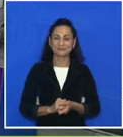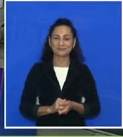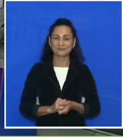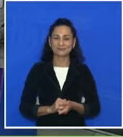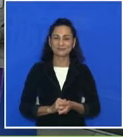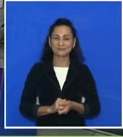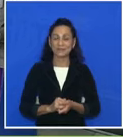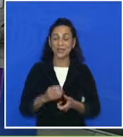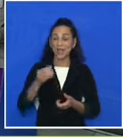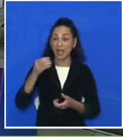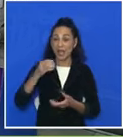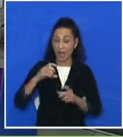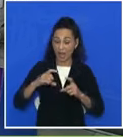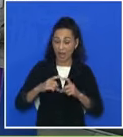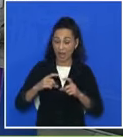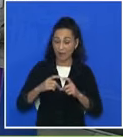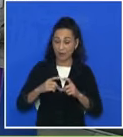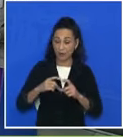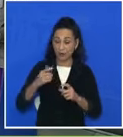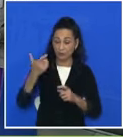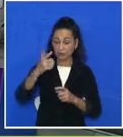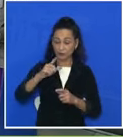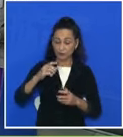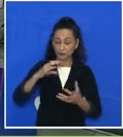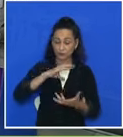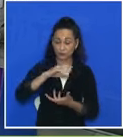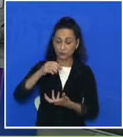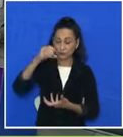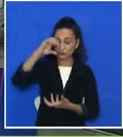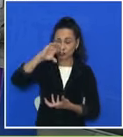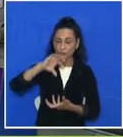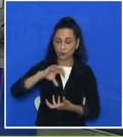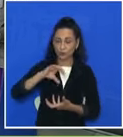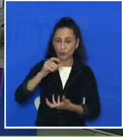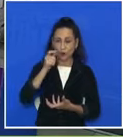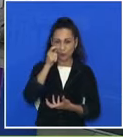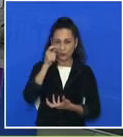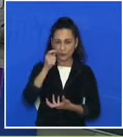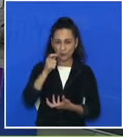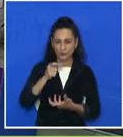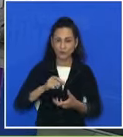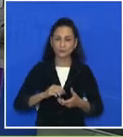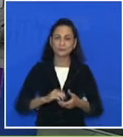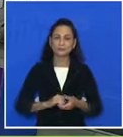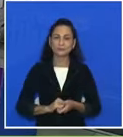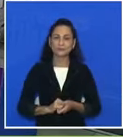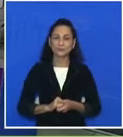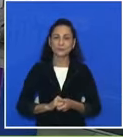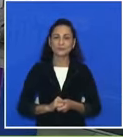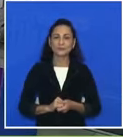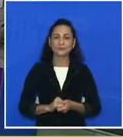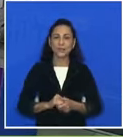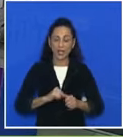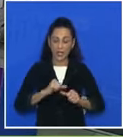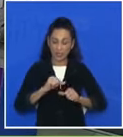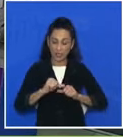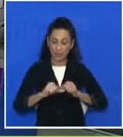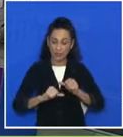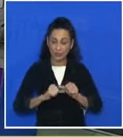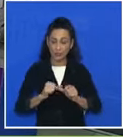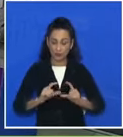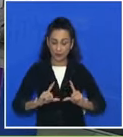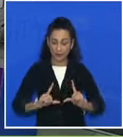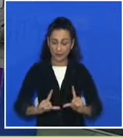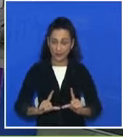A bola foi recolocada no suporte superior, como todos verificaram, e o número foi mudado para a nossa